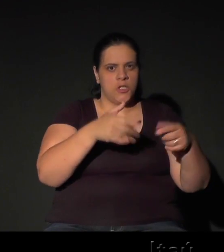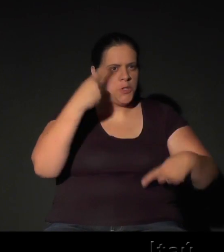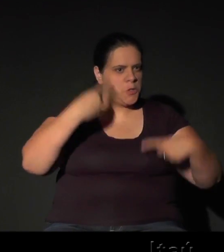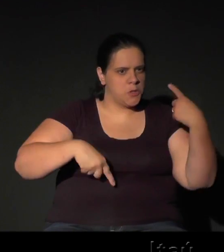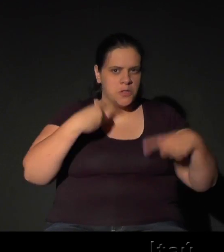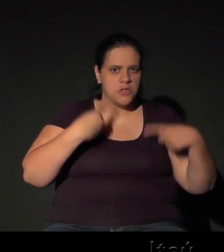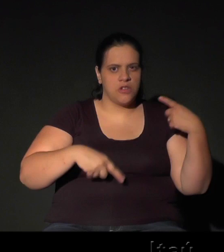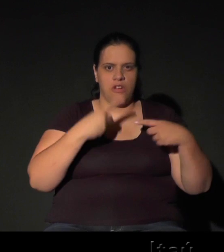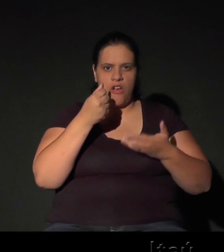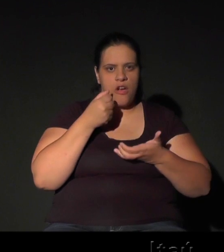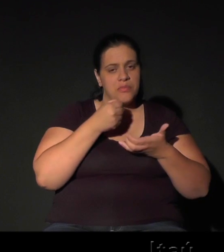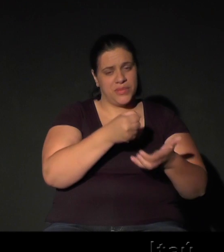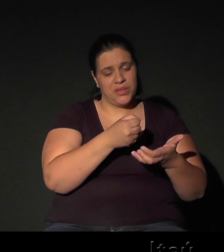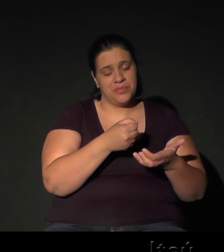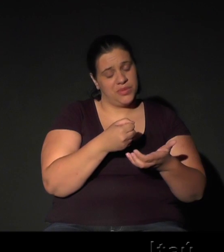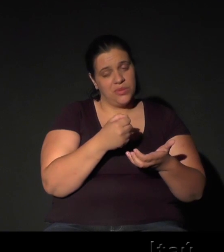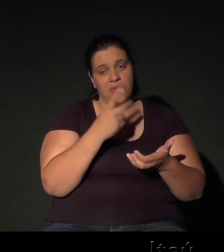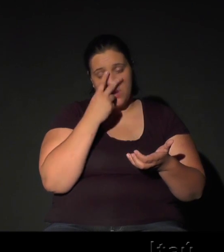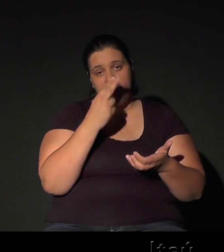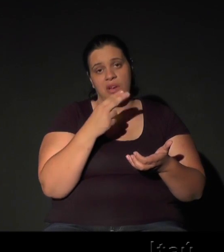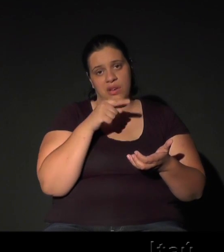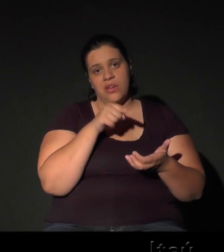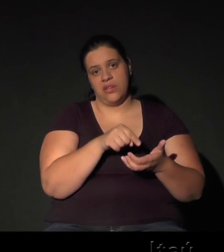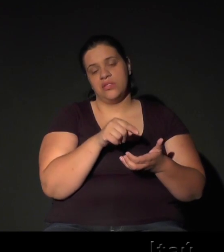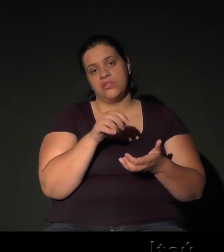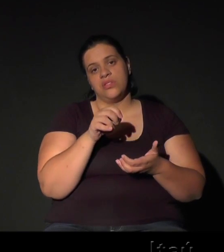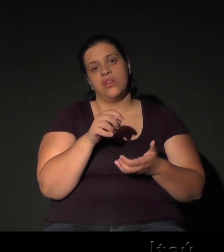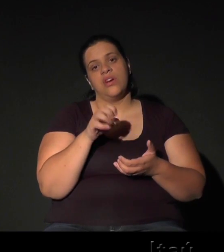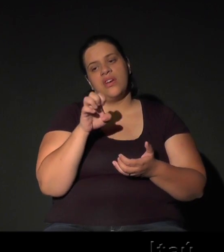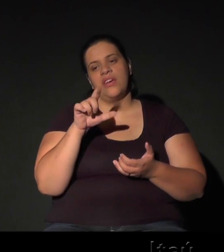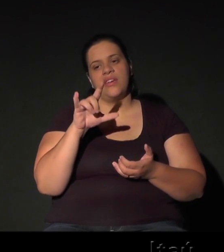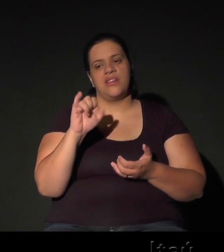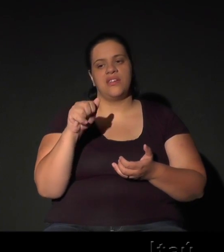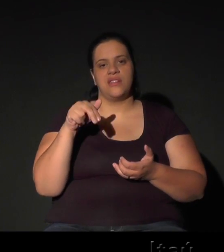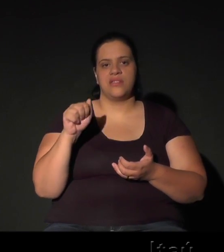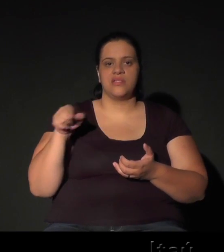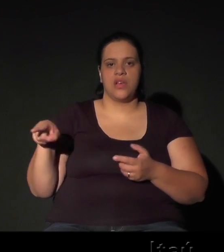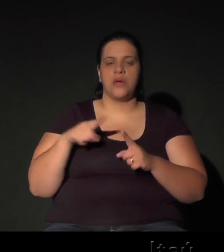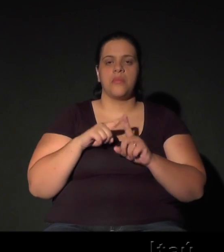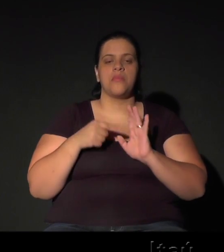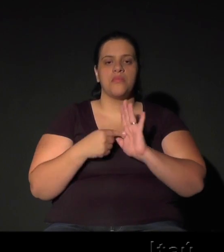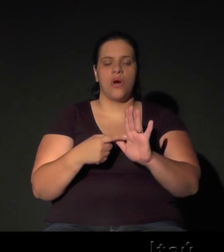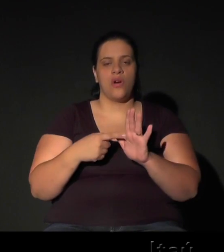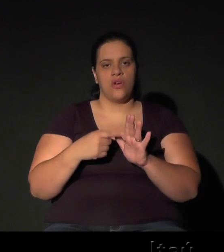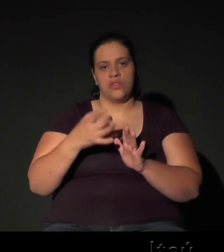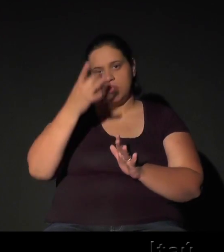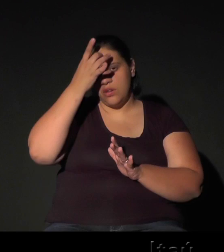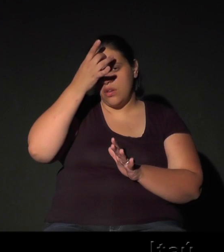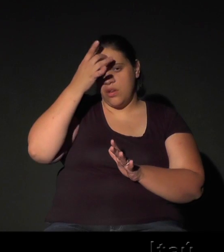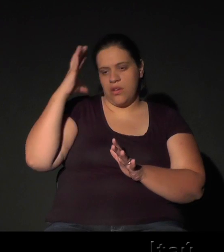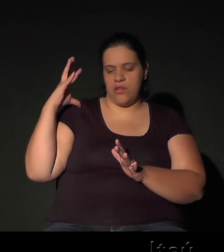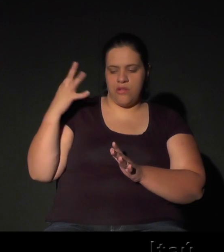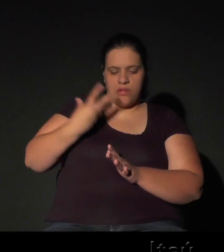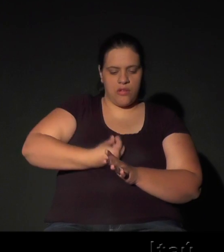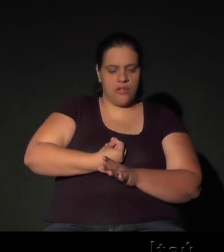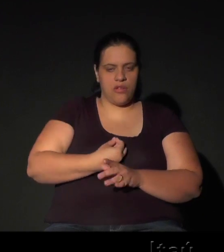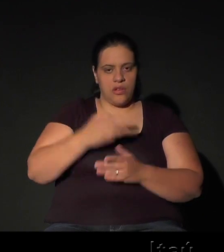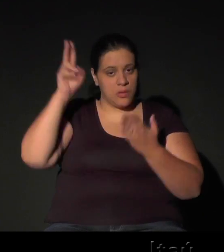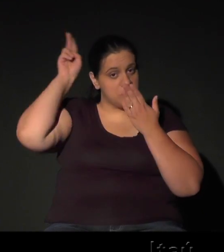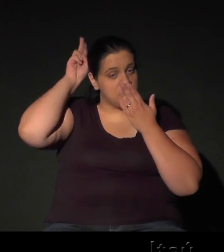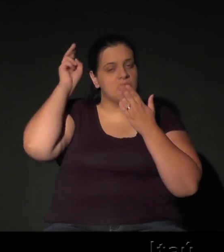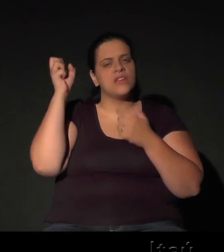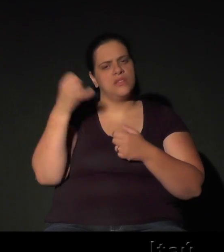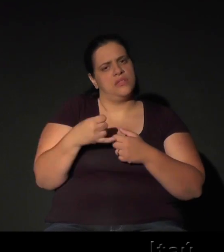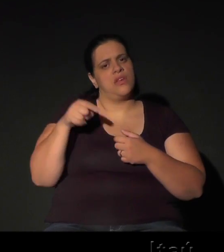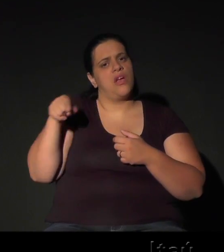da disputa do capitalismo aí eu acho que quando Eliana aqui traz a questão da cosmovisão indígena Aí sim ela tá disputando